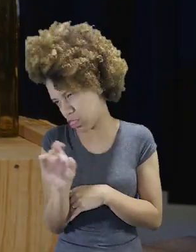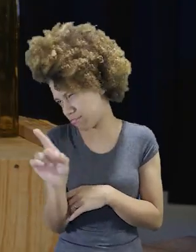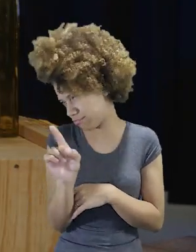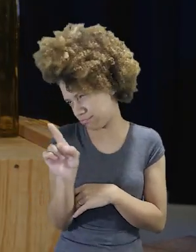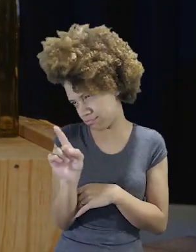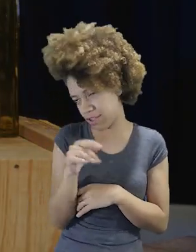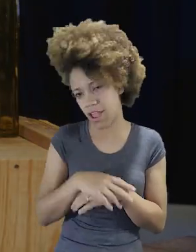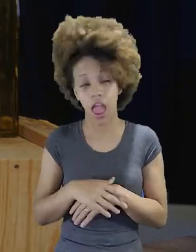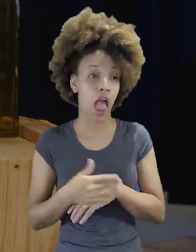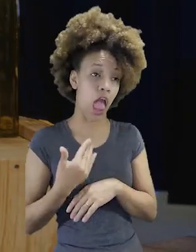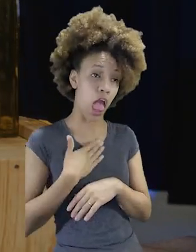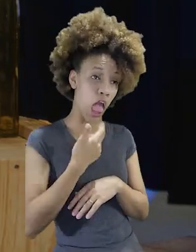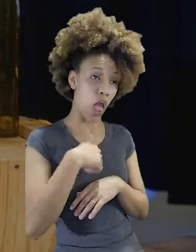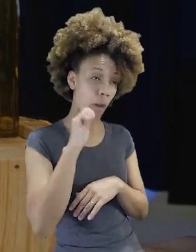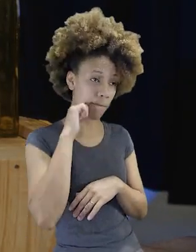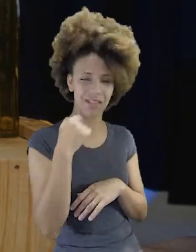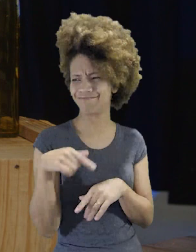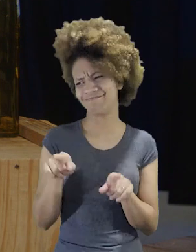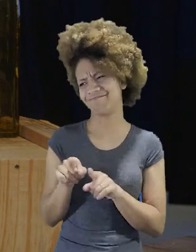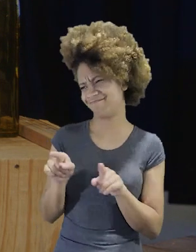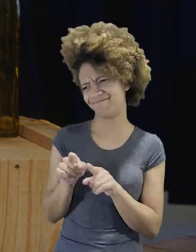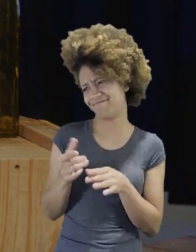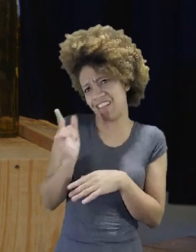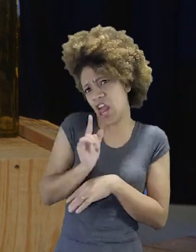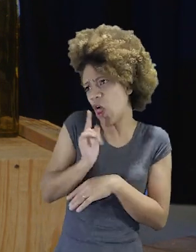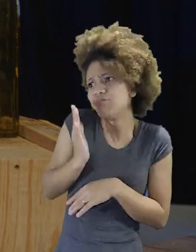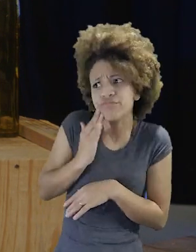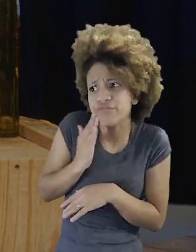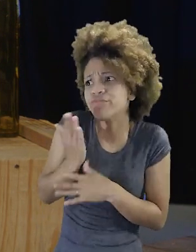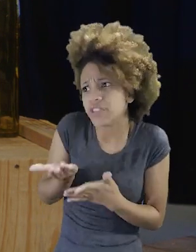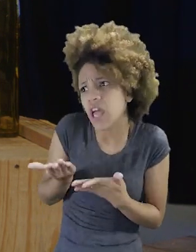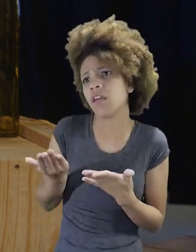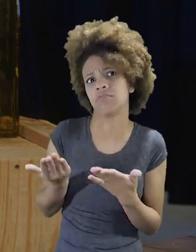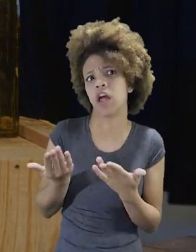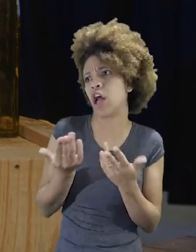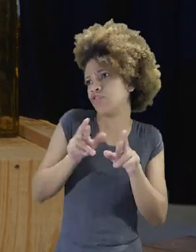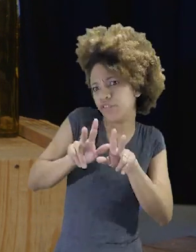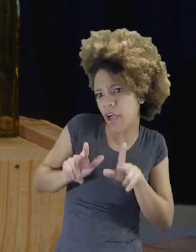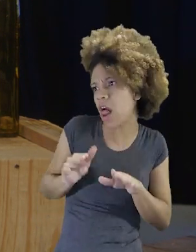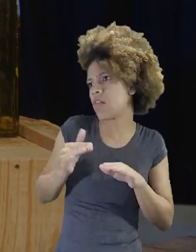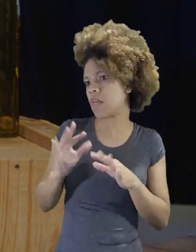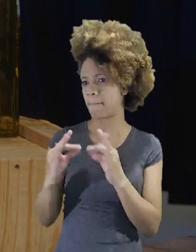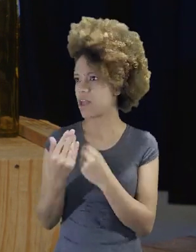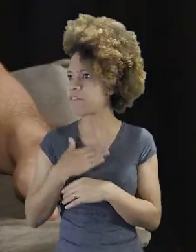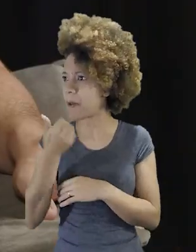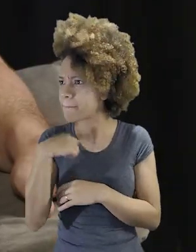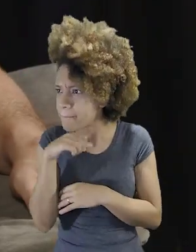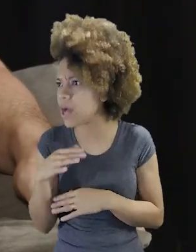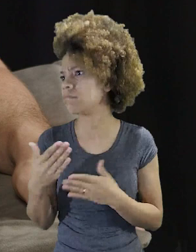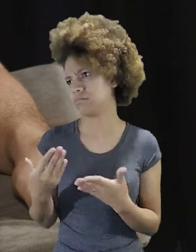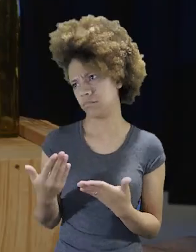É lógico que eu sei eu sei qual é a origem da minha família minha mãe é minha mãe minha mãe negra filha de índio tá